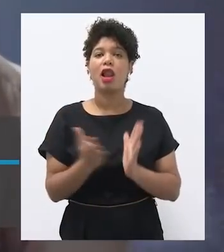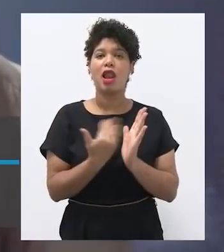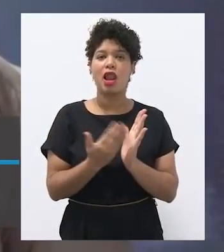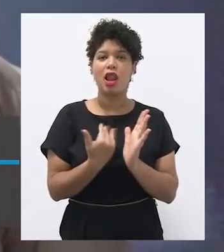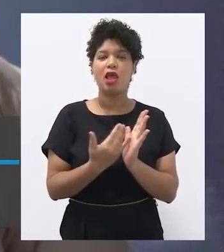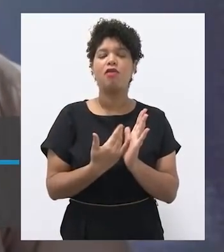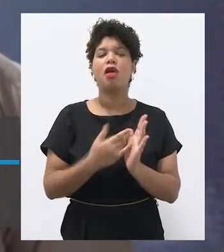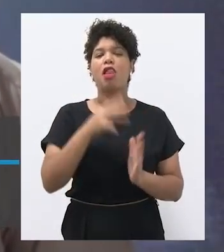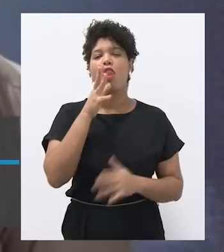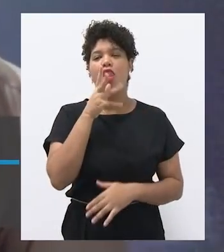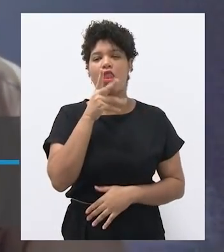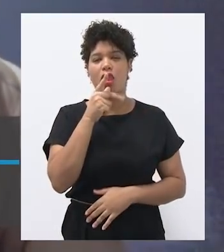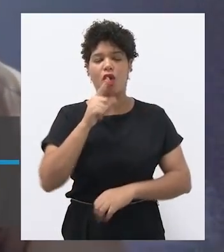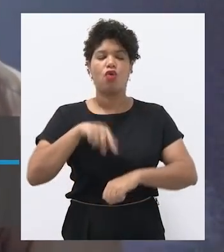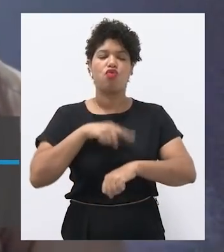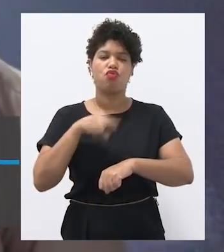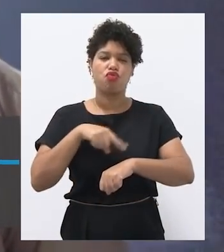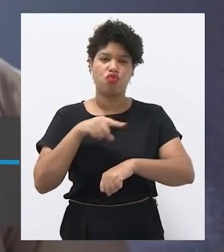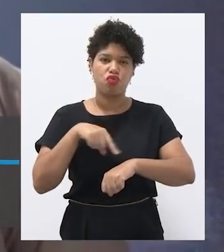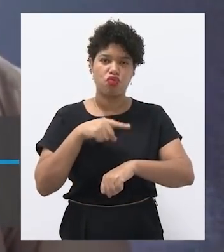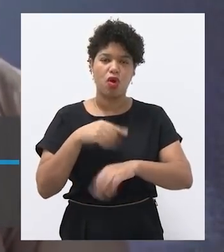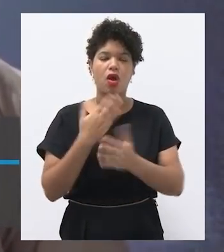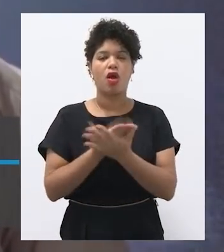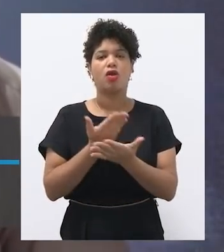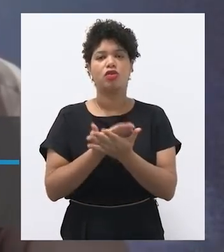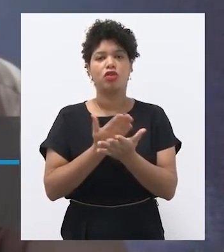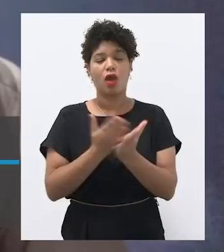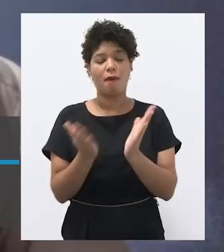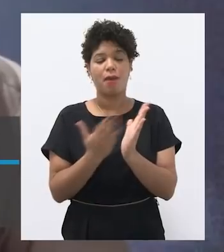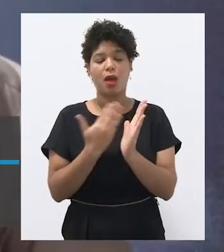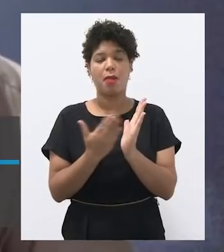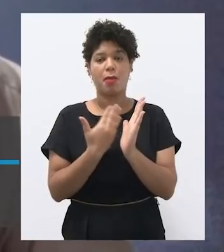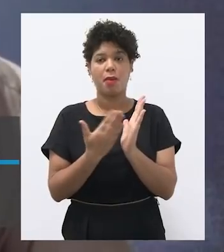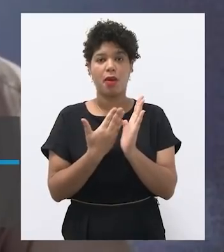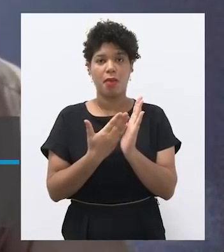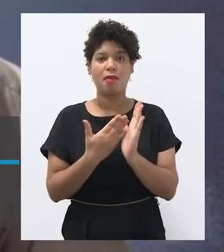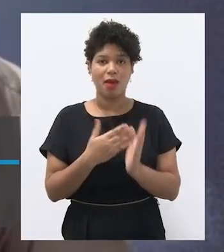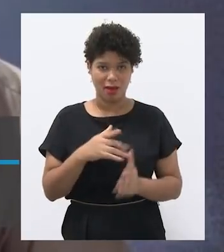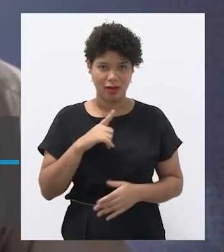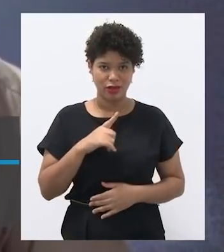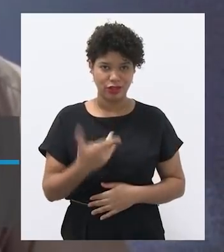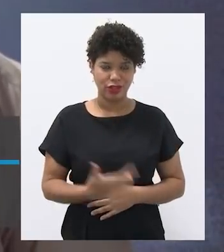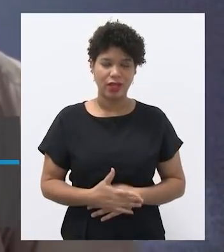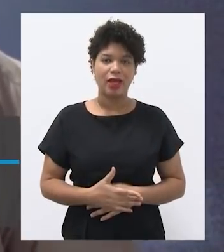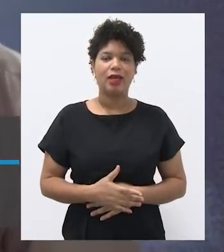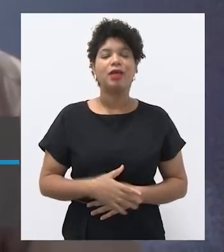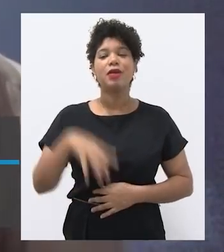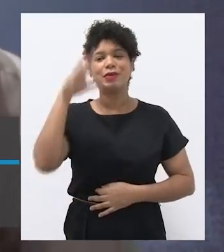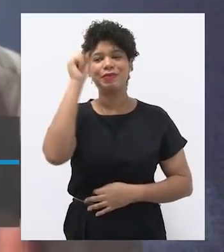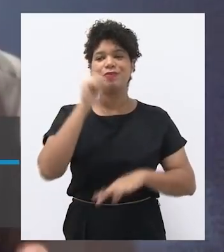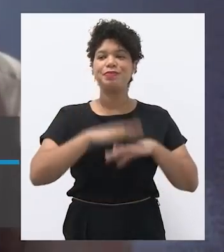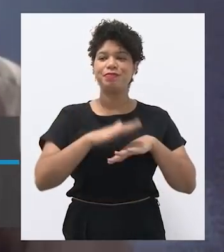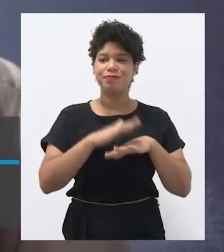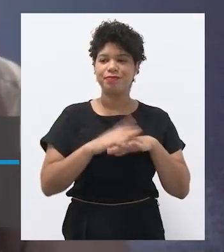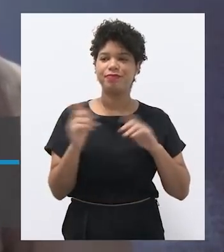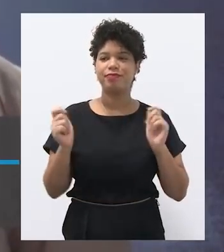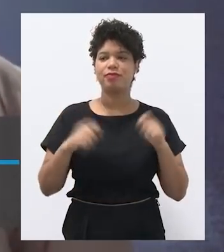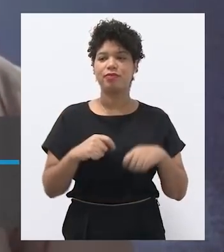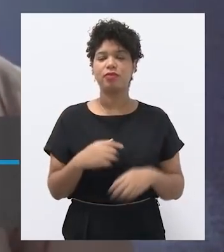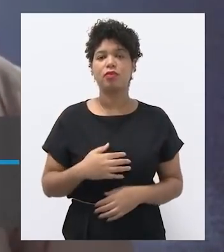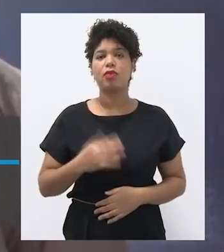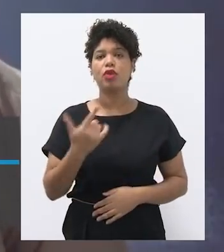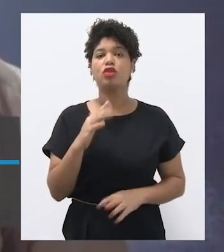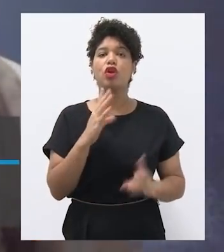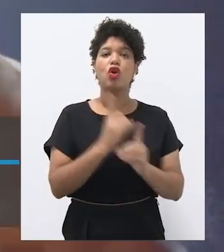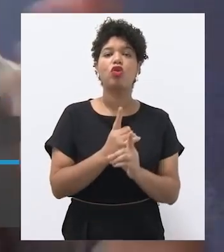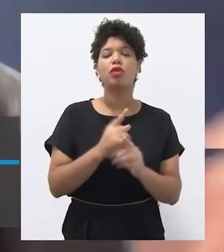horas mergulhando, não é? Mergulhado nas folhas, nas páginas do livro, para encontrar o objeto